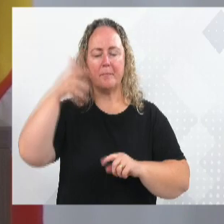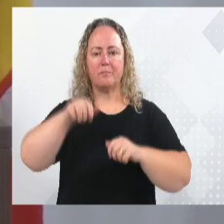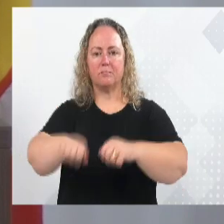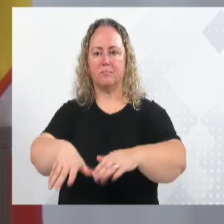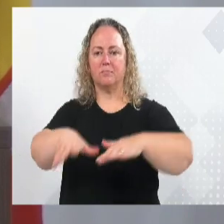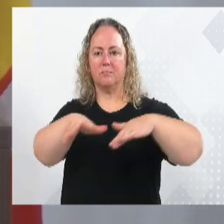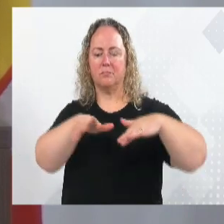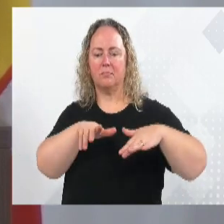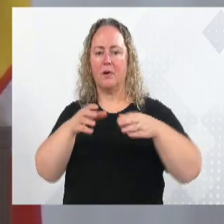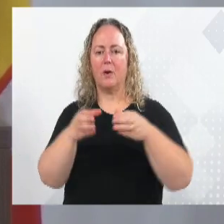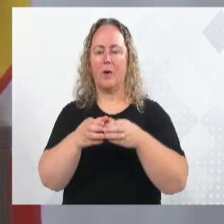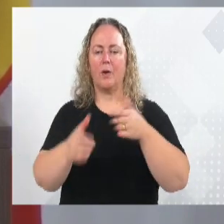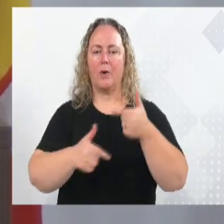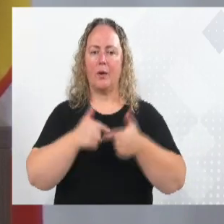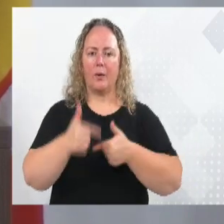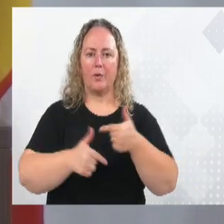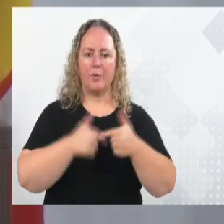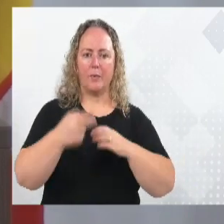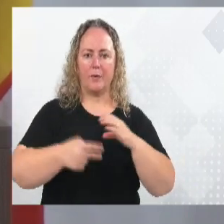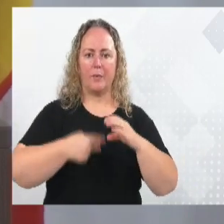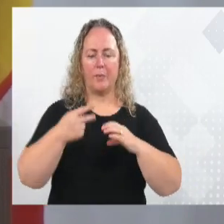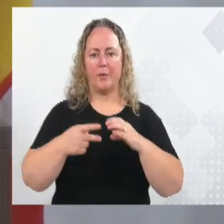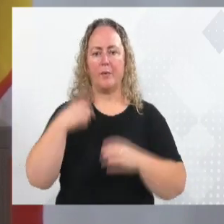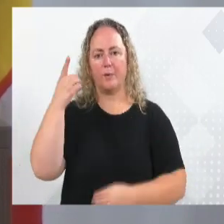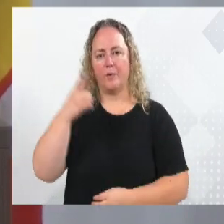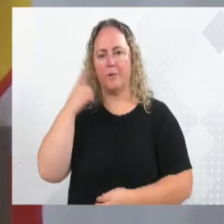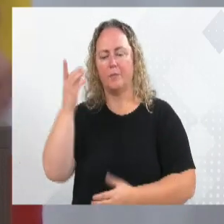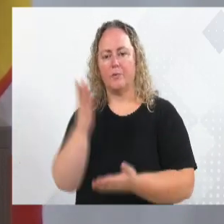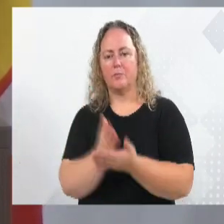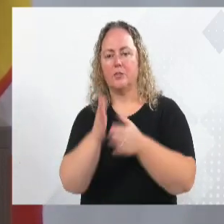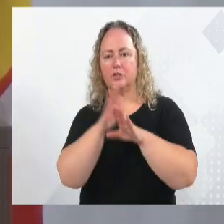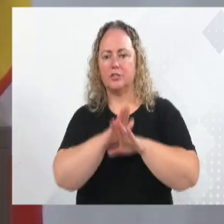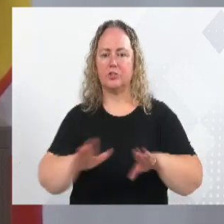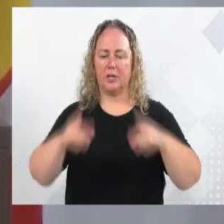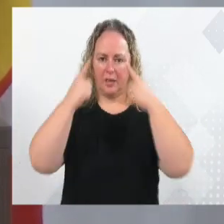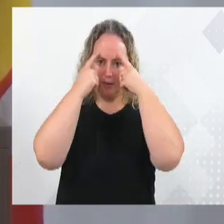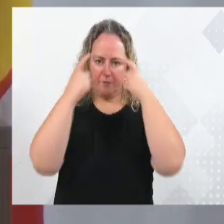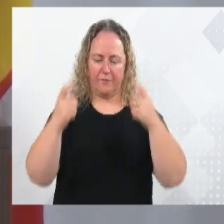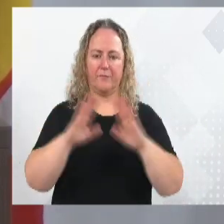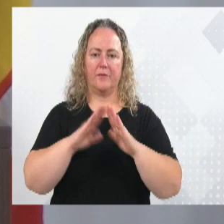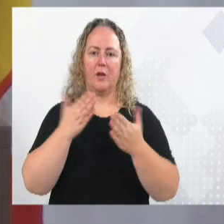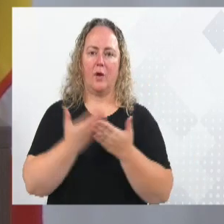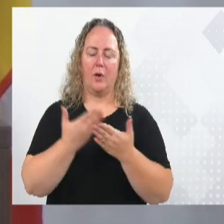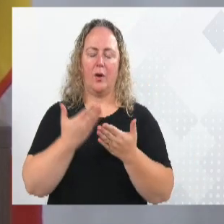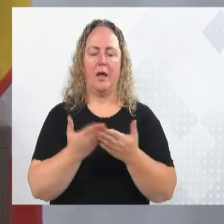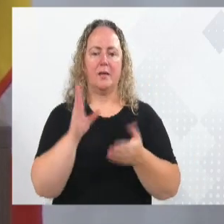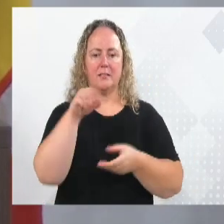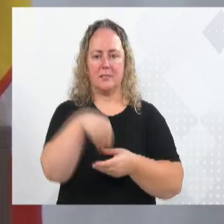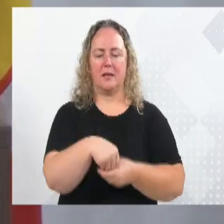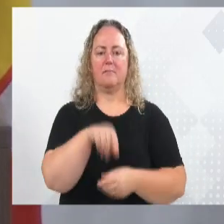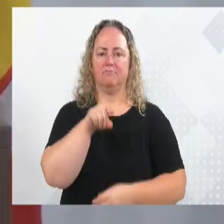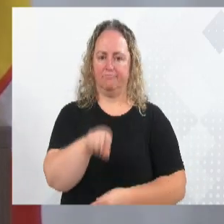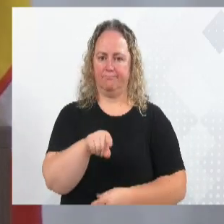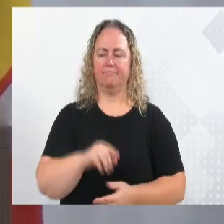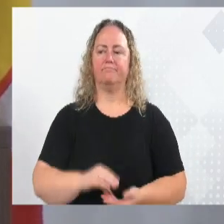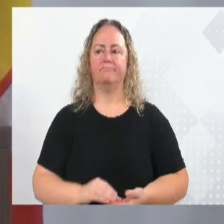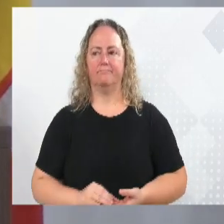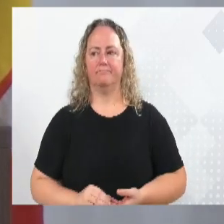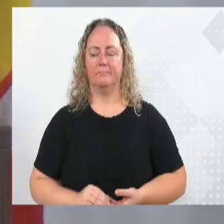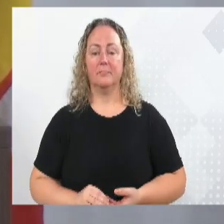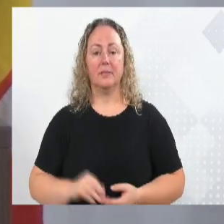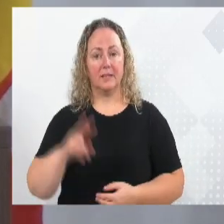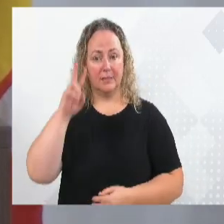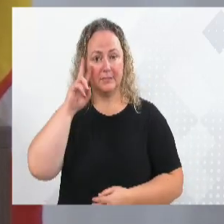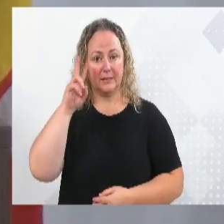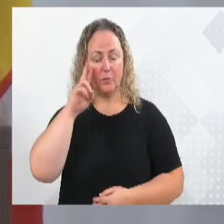audiência do grupo de trabalho né da Câmara dos Deputados contra violência nas escolas será na nossa cidade será na segunda-feira importante a participação de